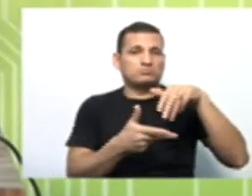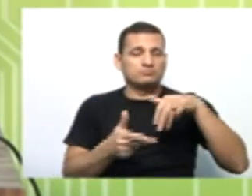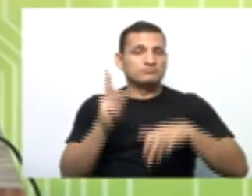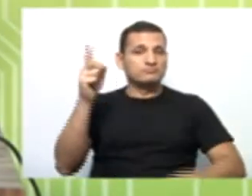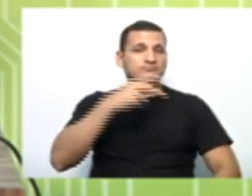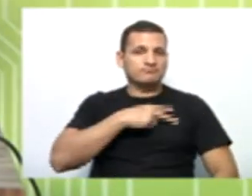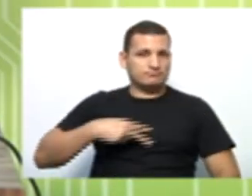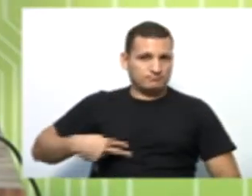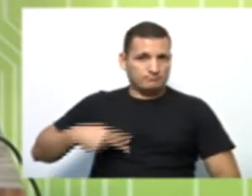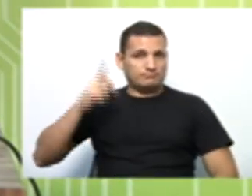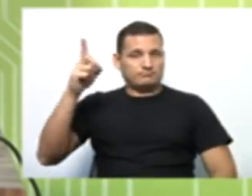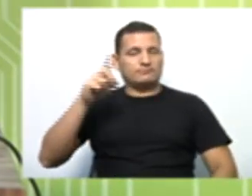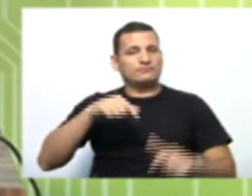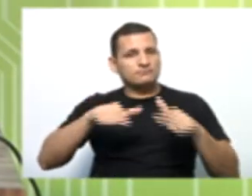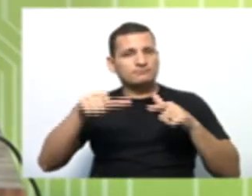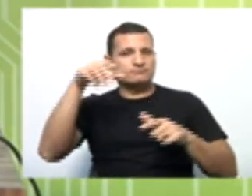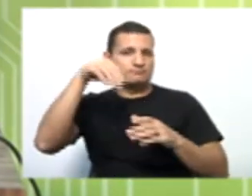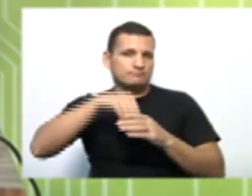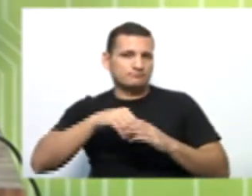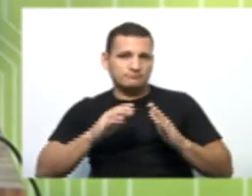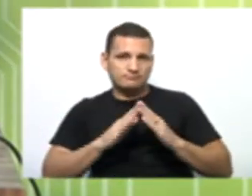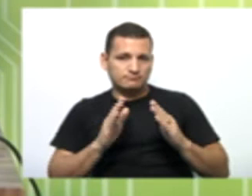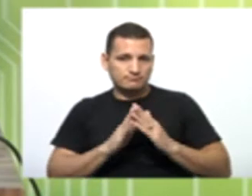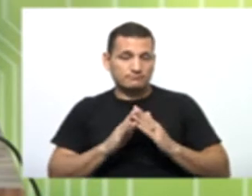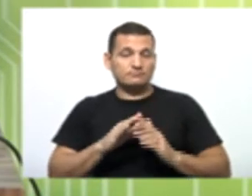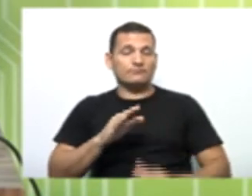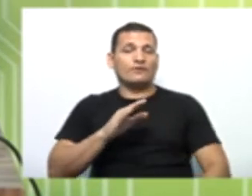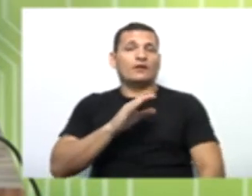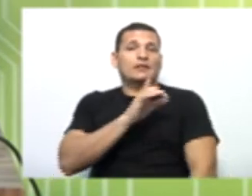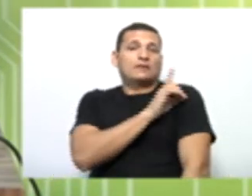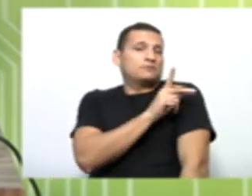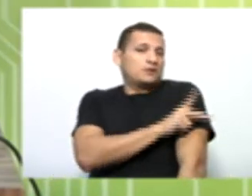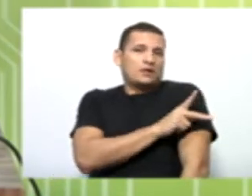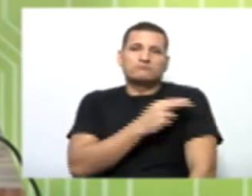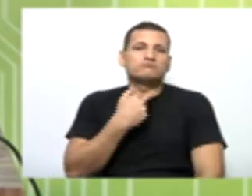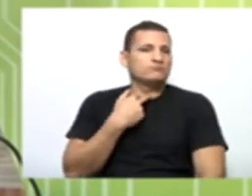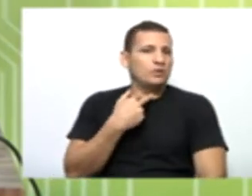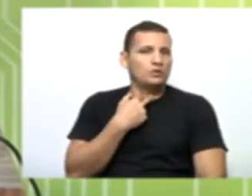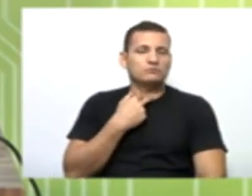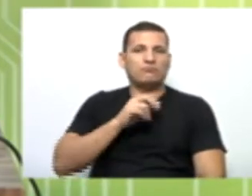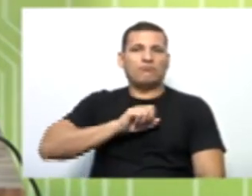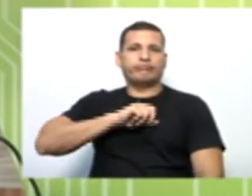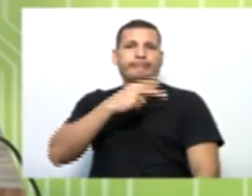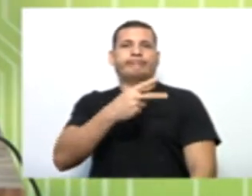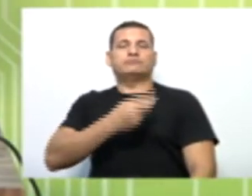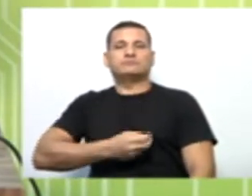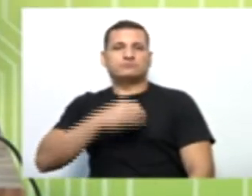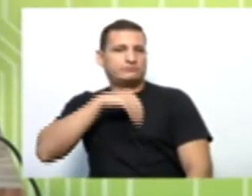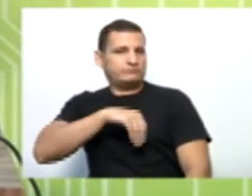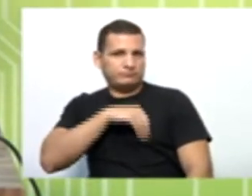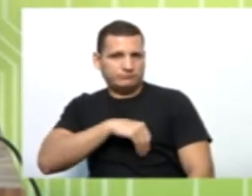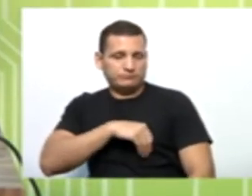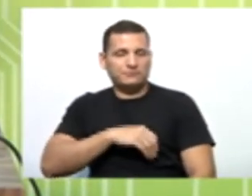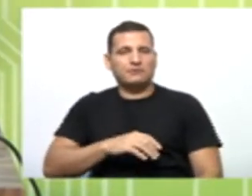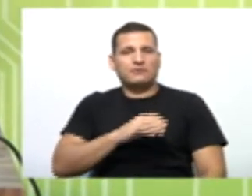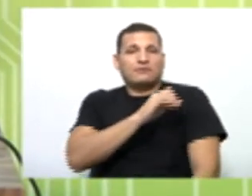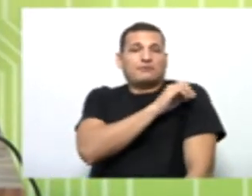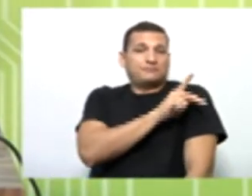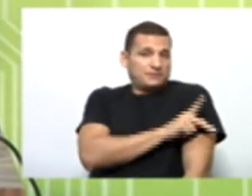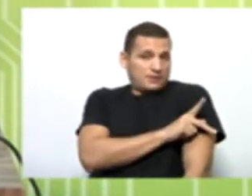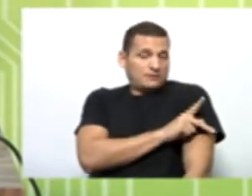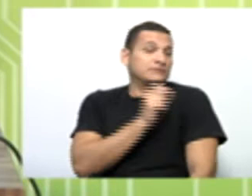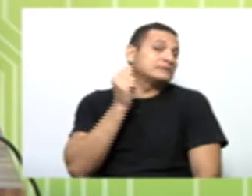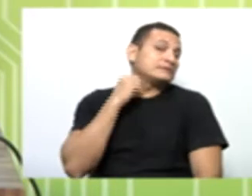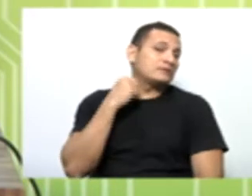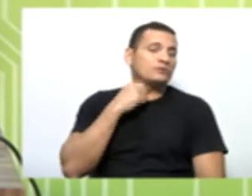Suécia trabalha em casa, o deputado não tem direito de aumentar o seu próprio salário. A maioria dos deputados e senadores vão de bicicleta